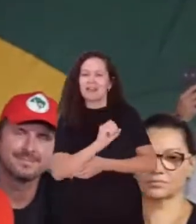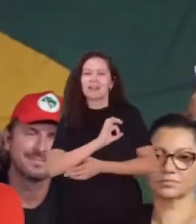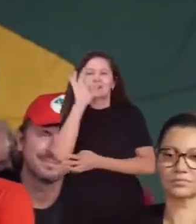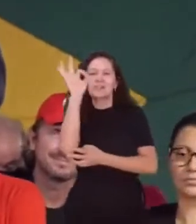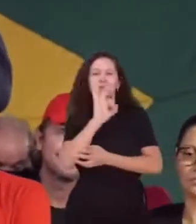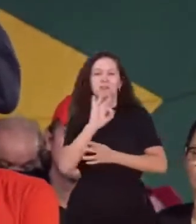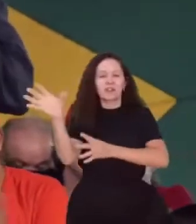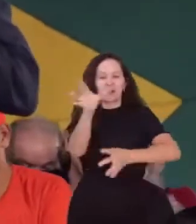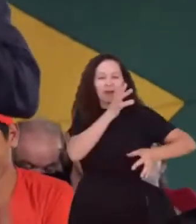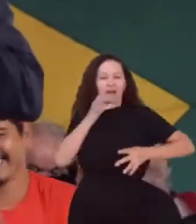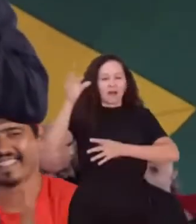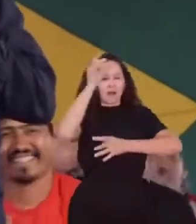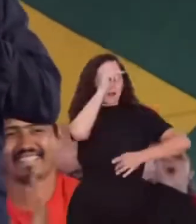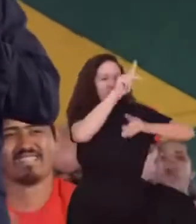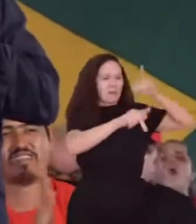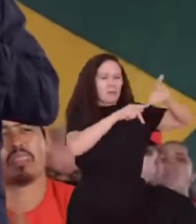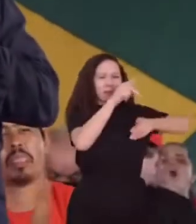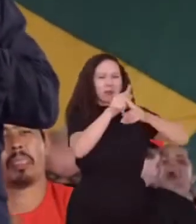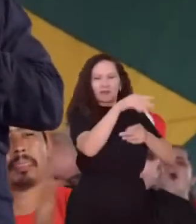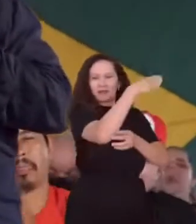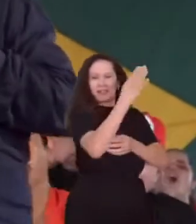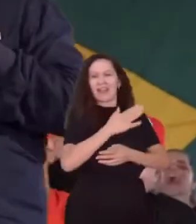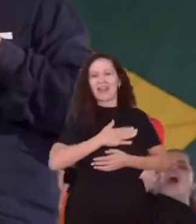entendo a alma do povo brasileiro.